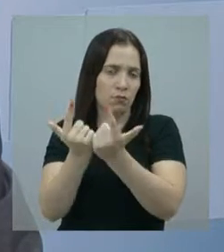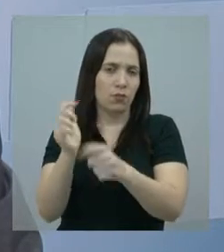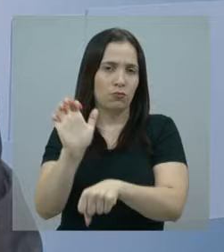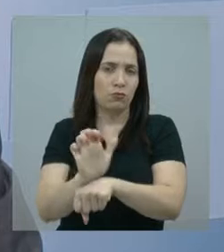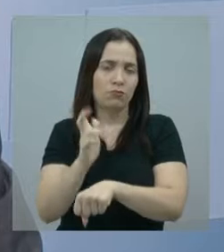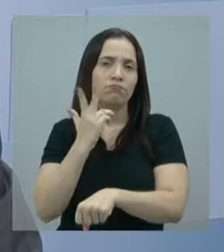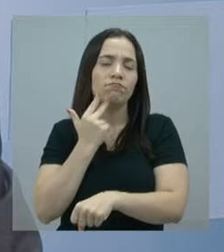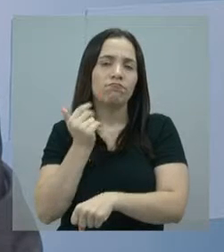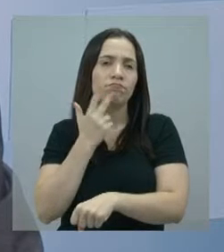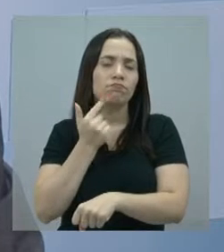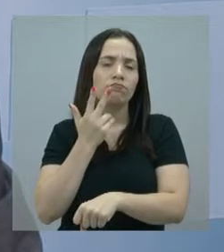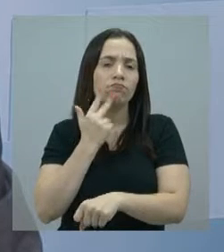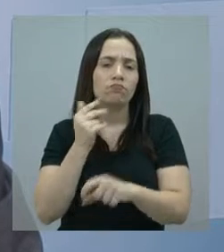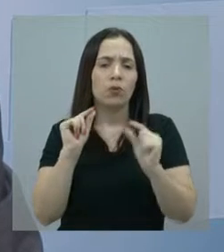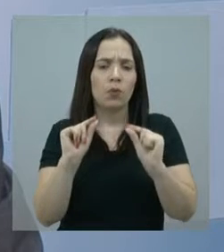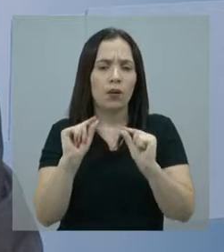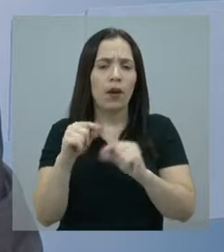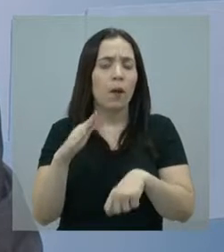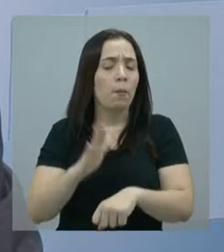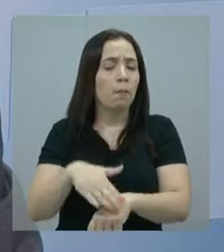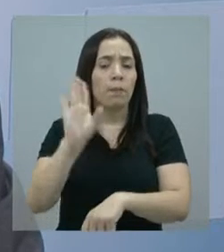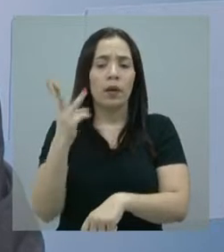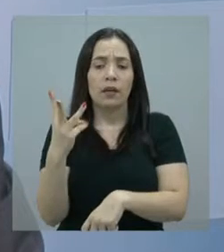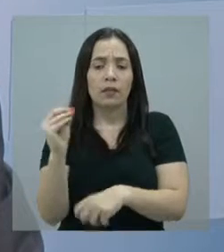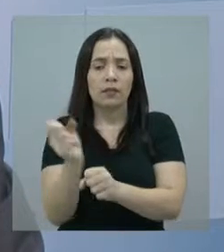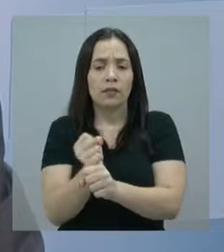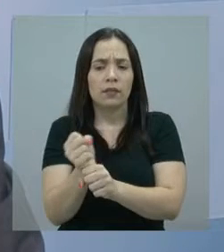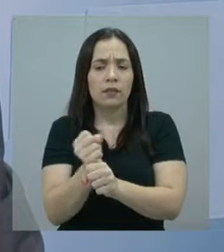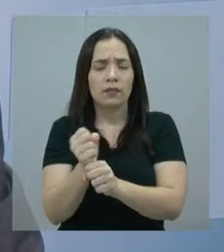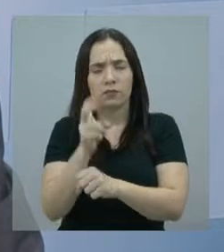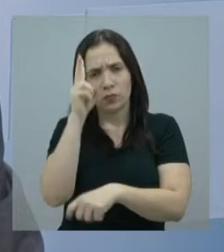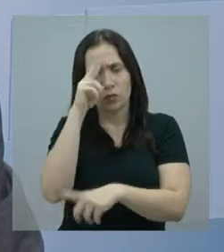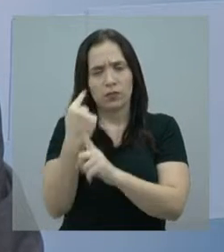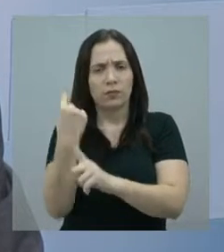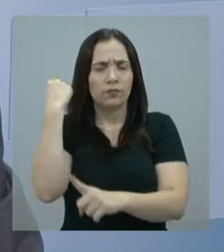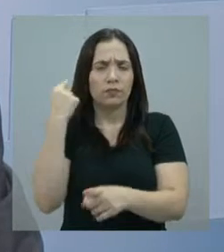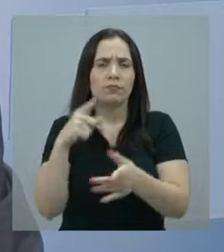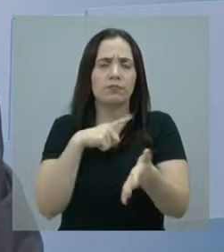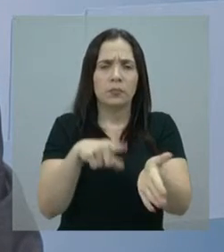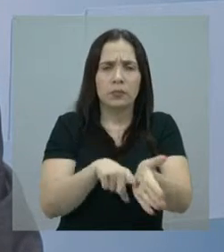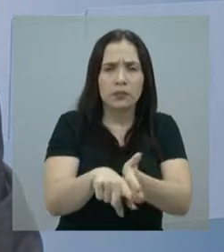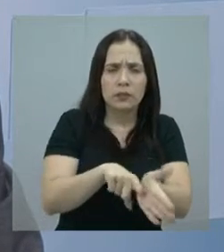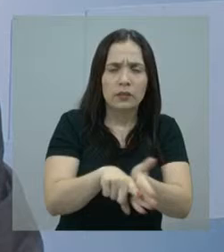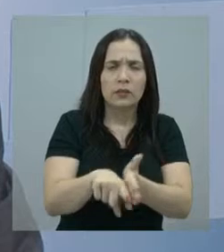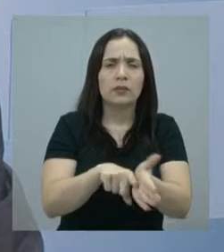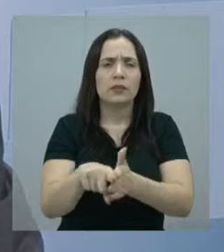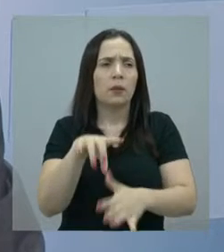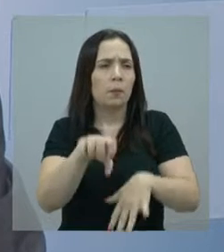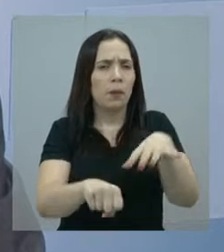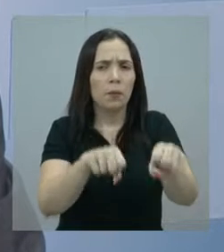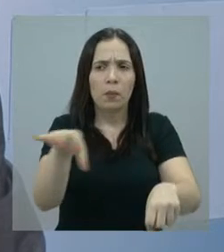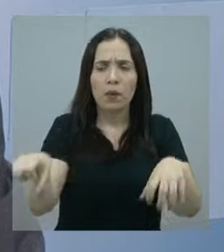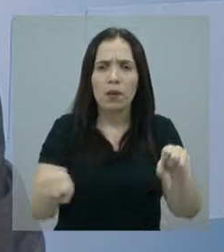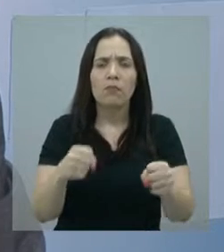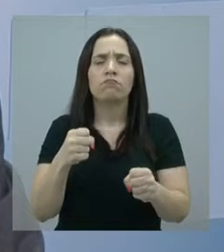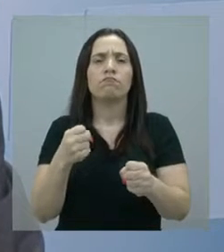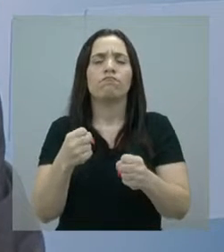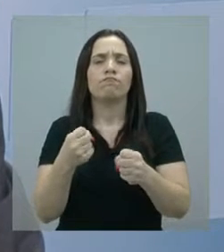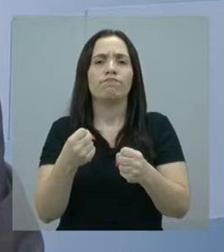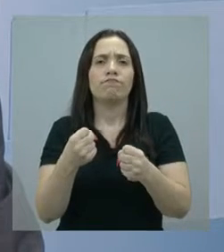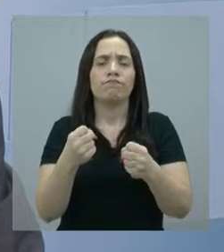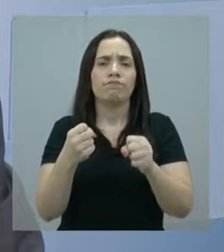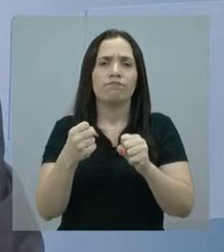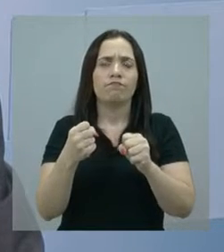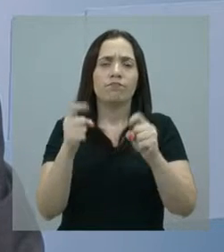com uma história de mais de 30 anos, contribuindo com estudos, pesquisas. E nós